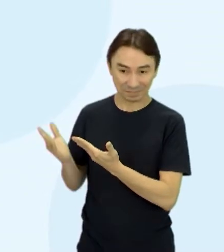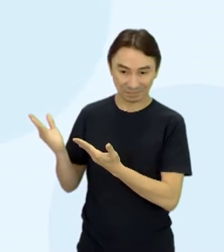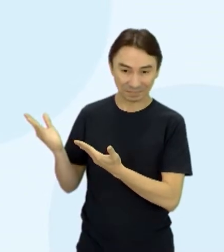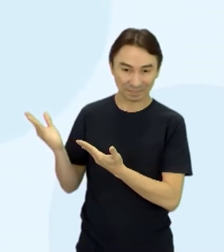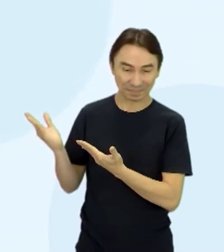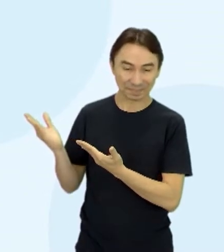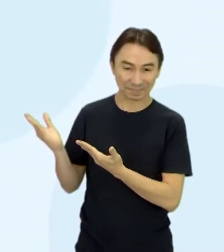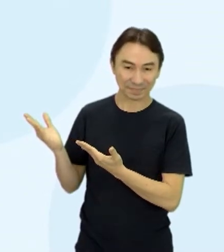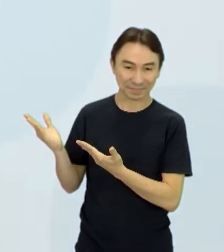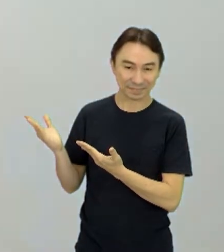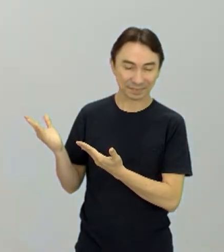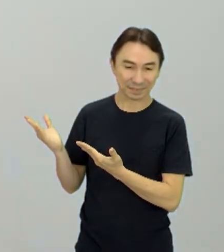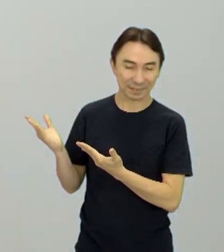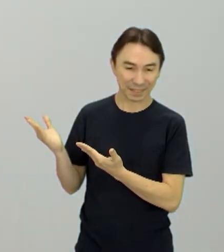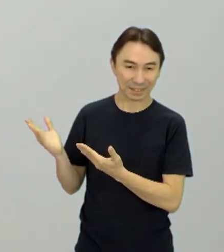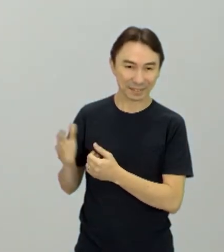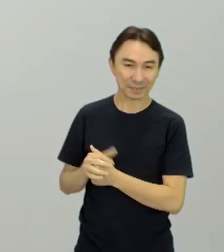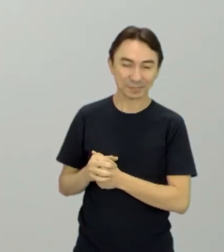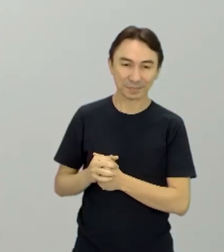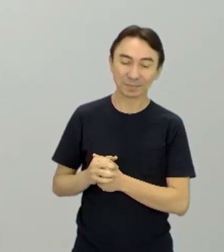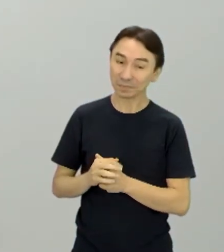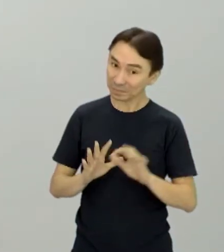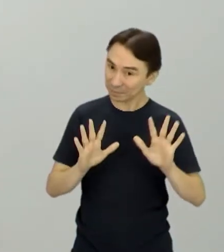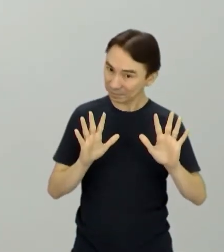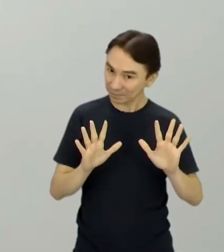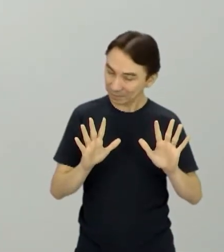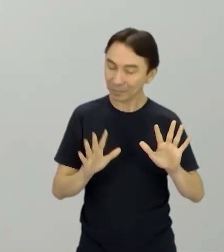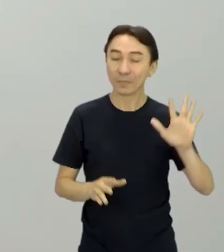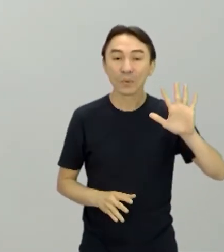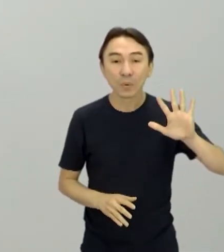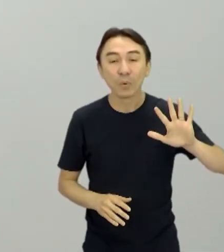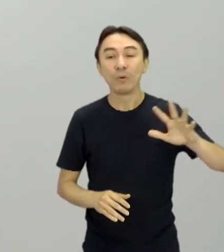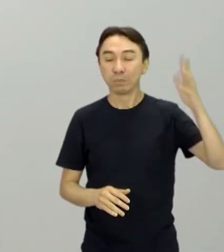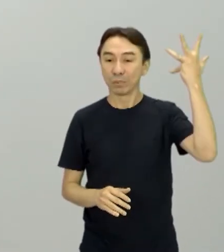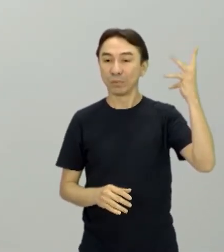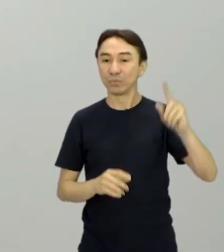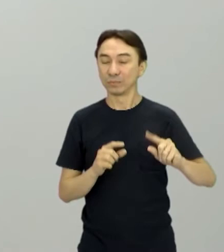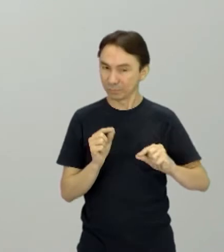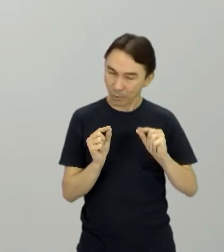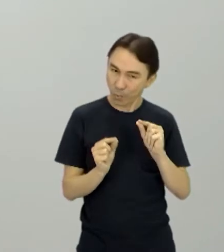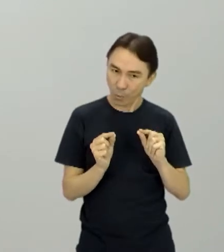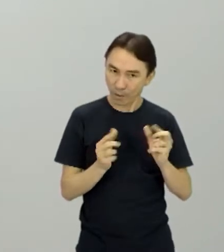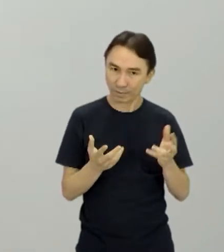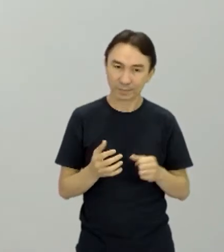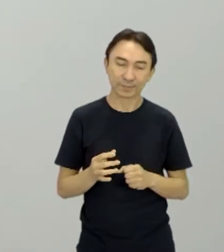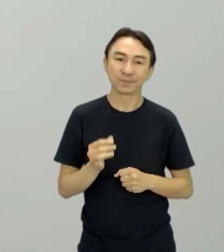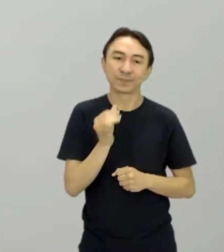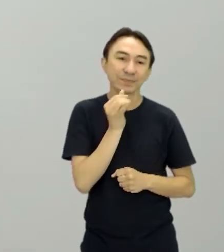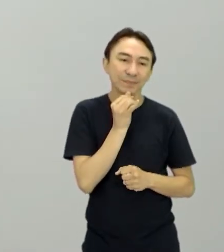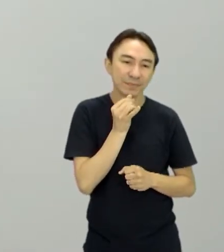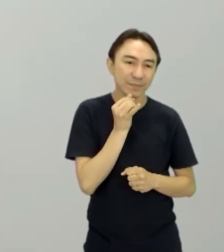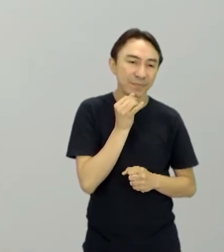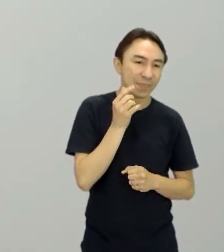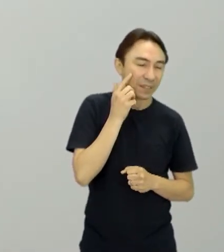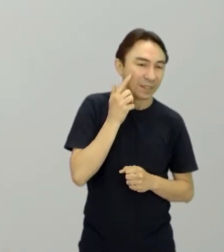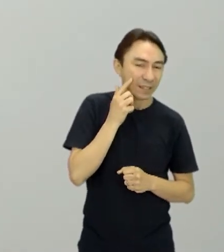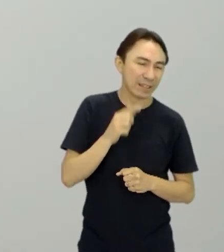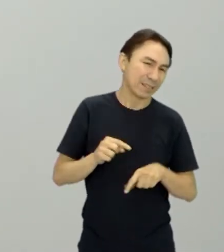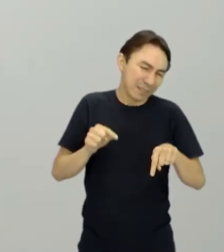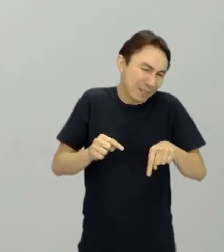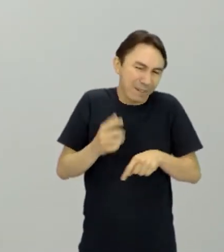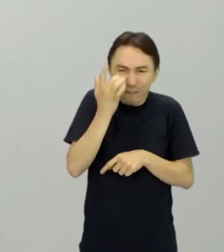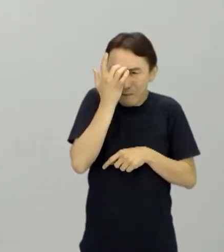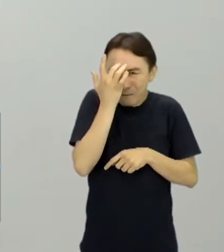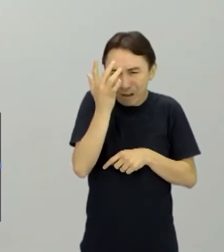para mim aqui só um minutinho. O que acontece? Se você vier com muito cuidado, aqui na nossa tela é facinho